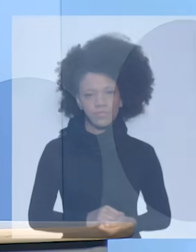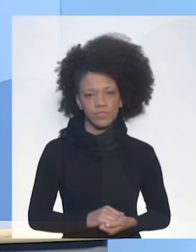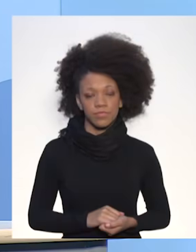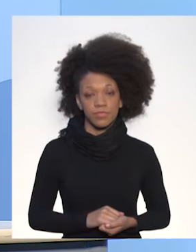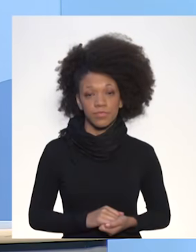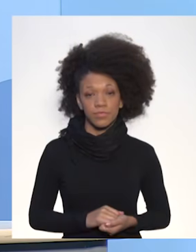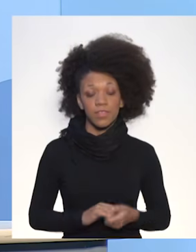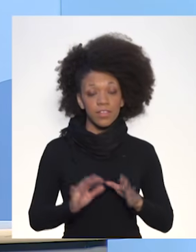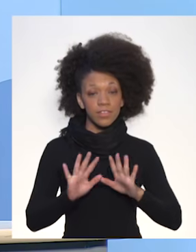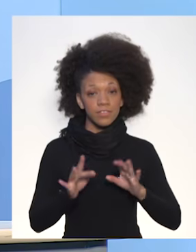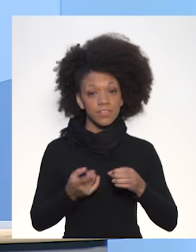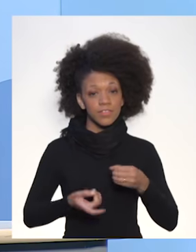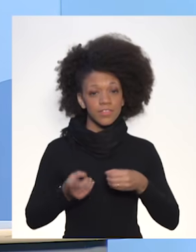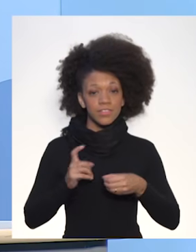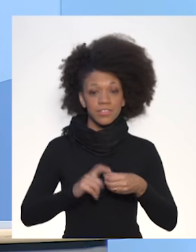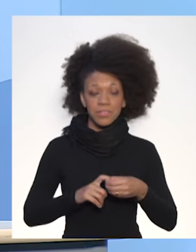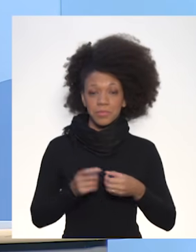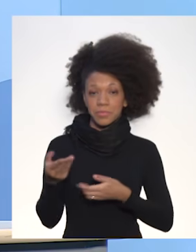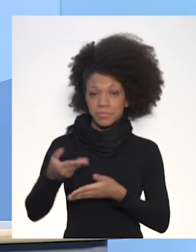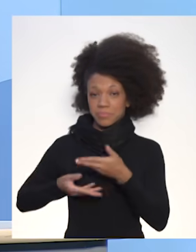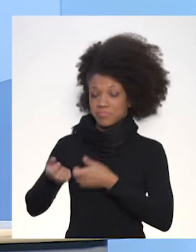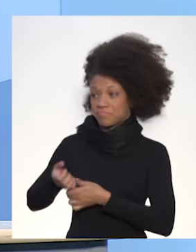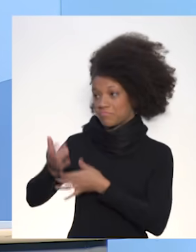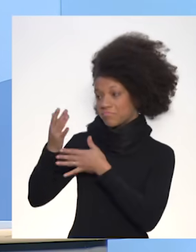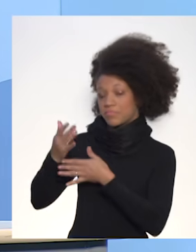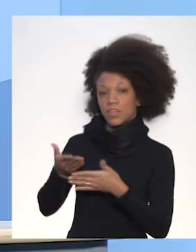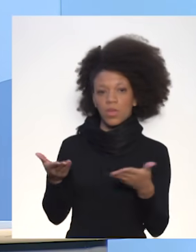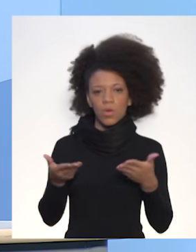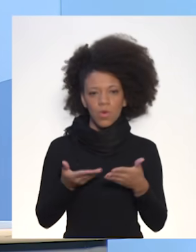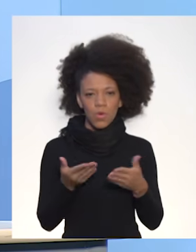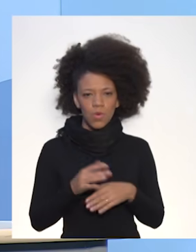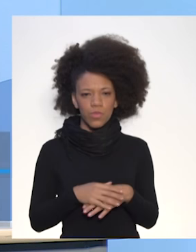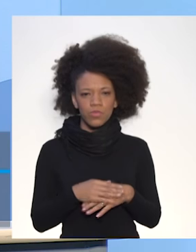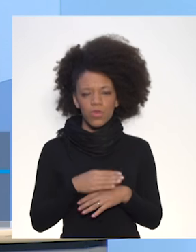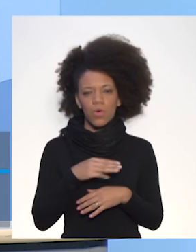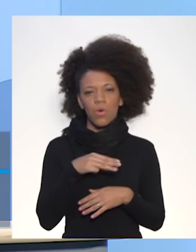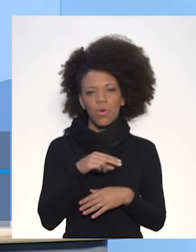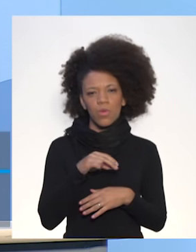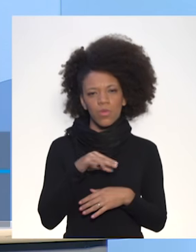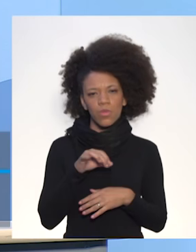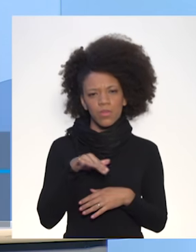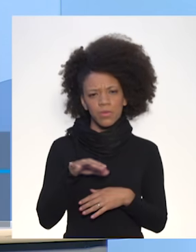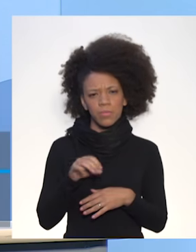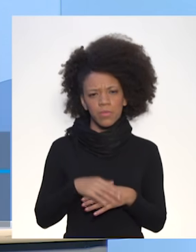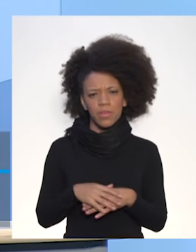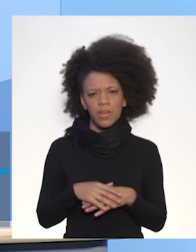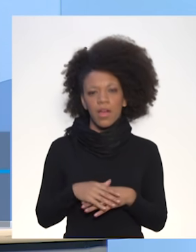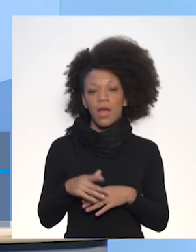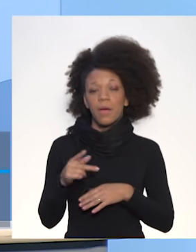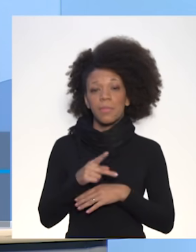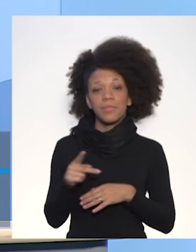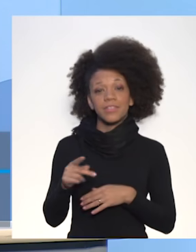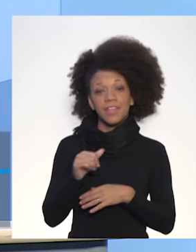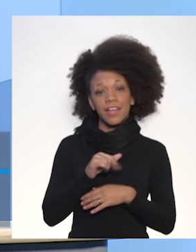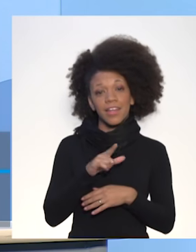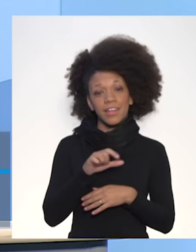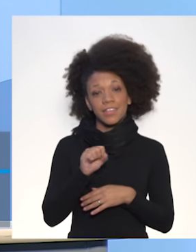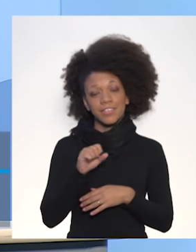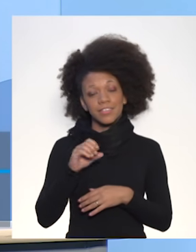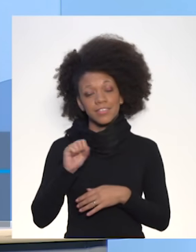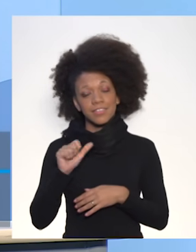Oi, Tony. Retornamos aqui com as interações, né? Hoje é o dia dos homônimos, então. Professora Alessandra mandou a resposta aqui